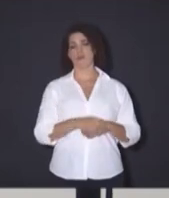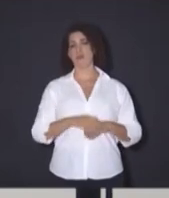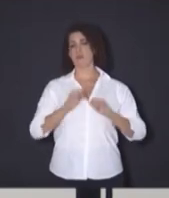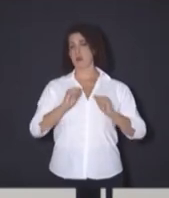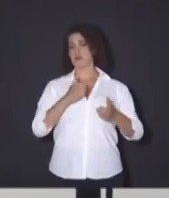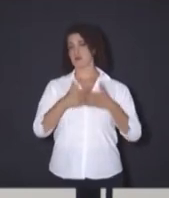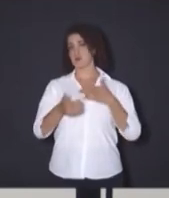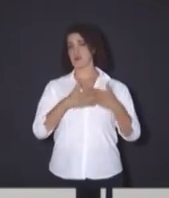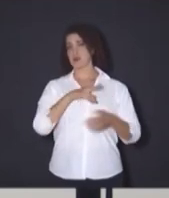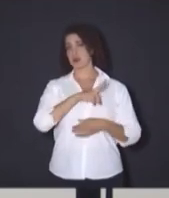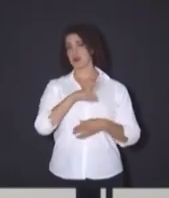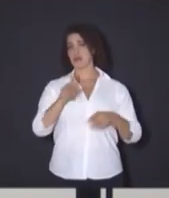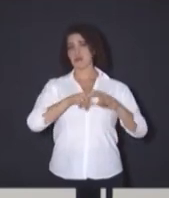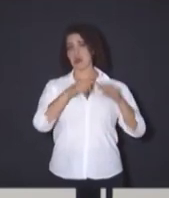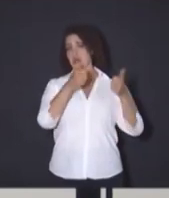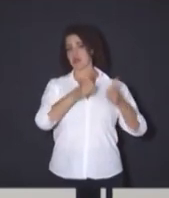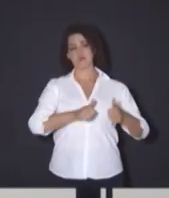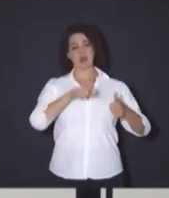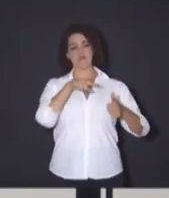nome.